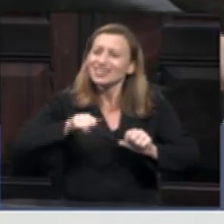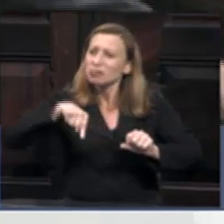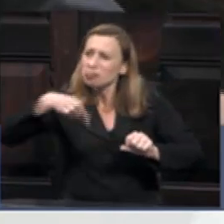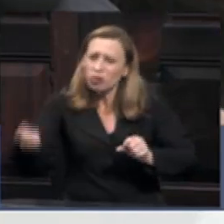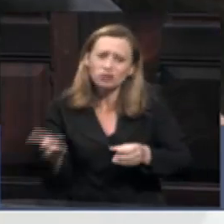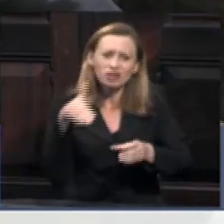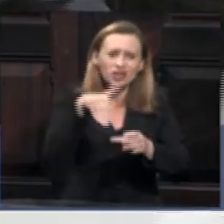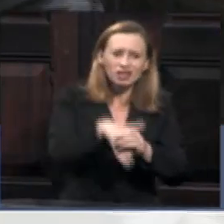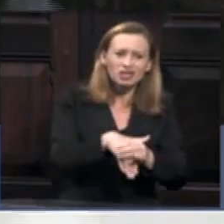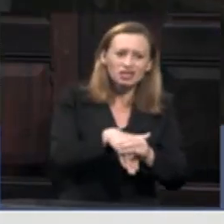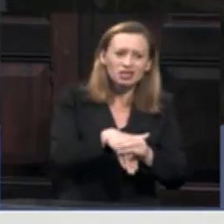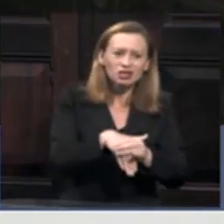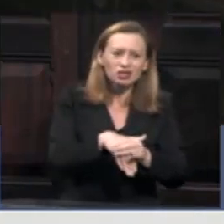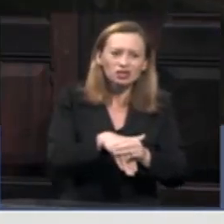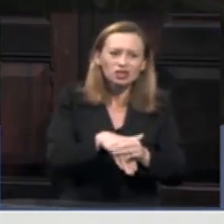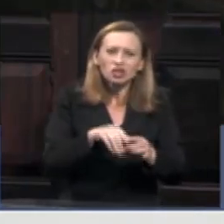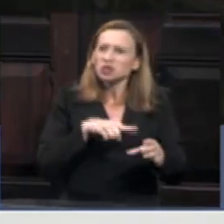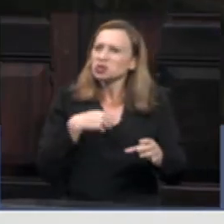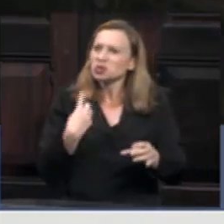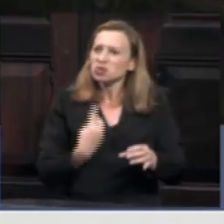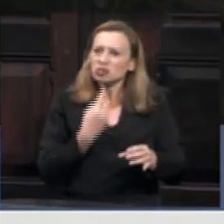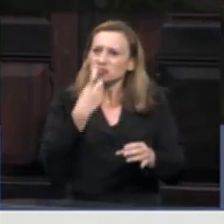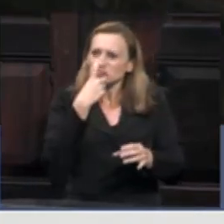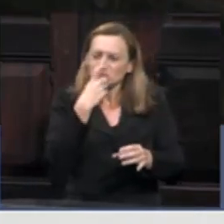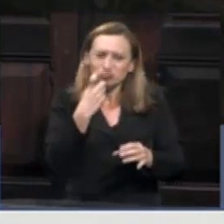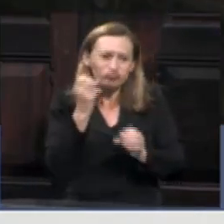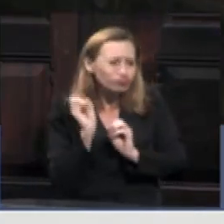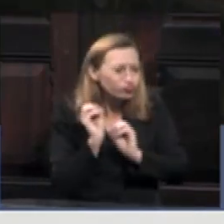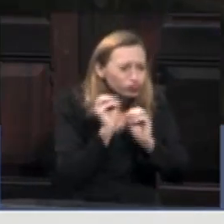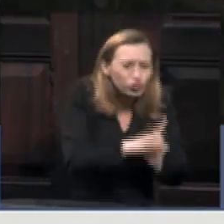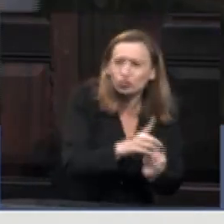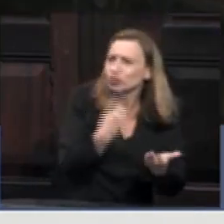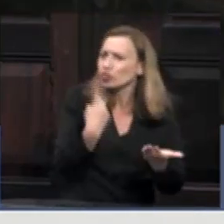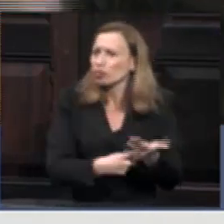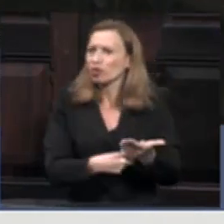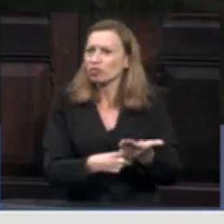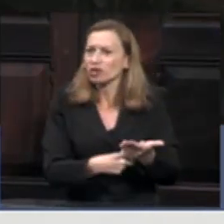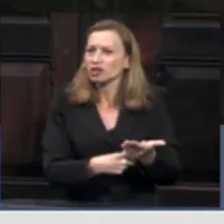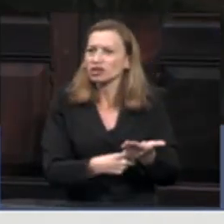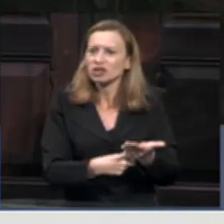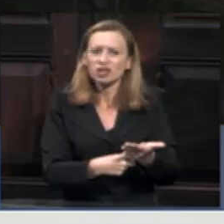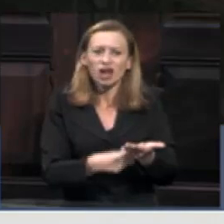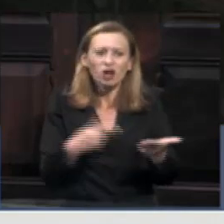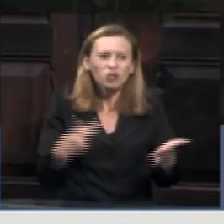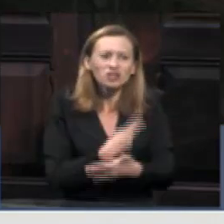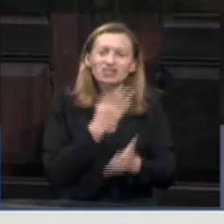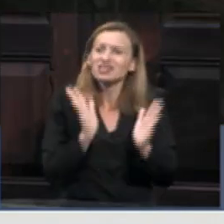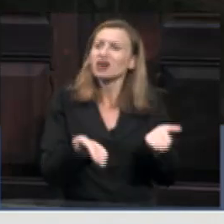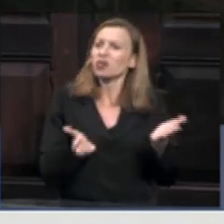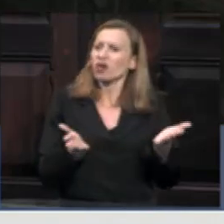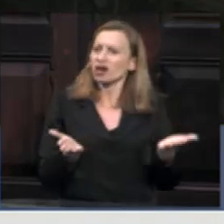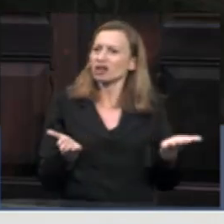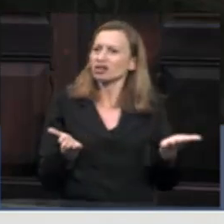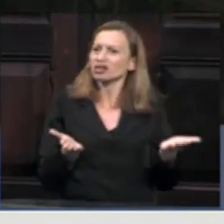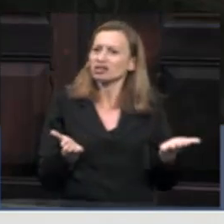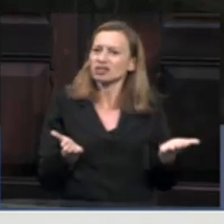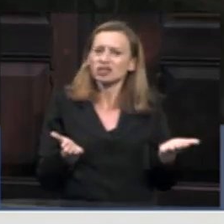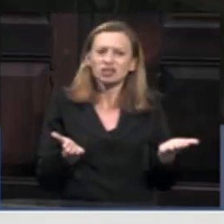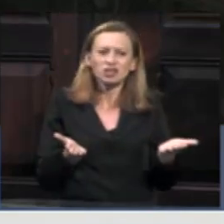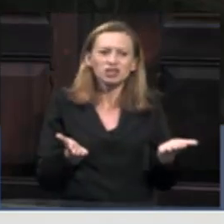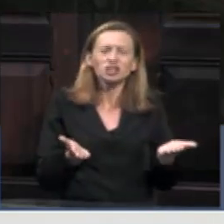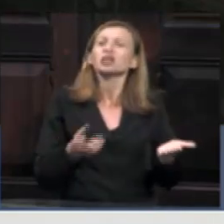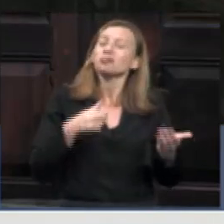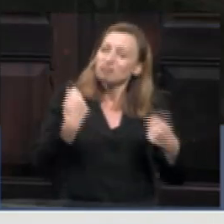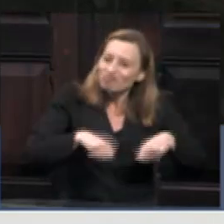eleições, a gente jogue esse compromisso para debaixo do tapete e acabe fazendo o que está acontecendo agora nesse momento. Vamos derrubar